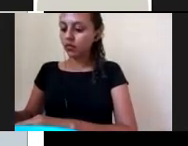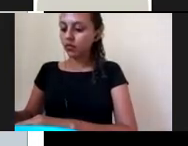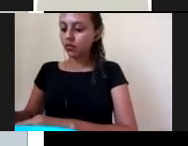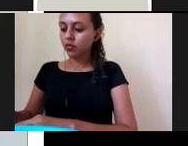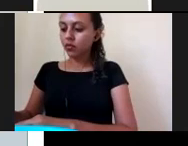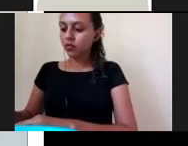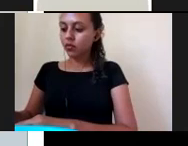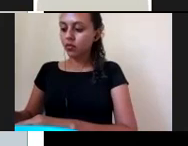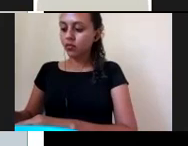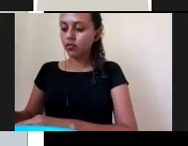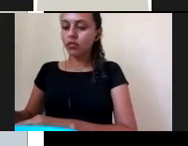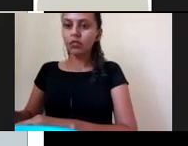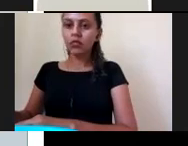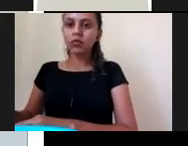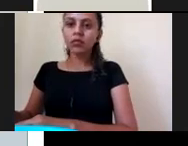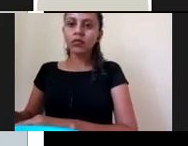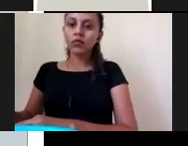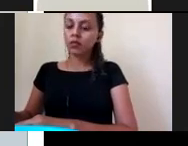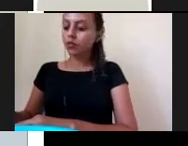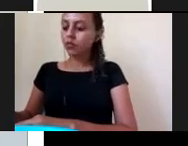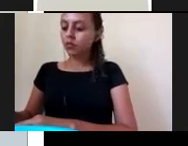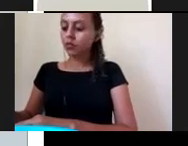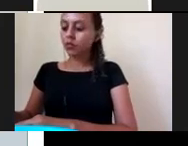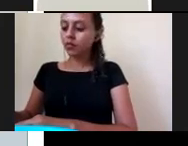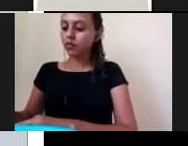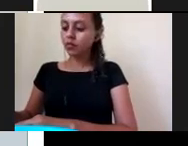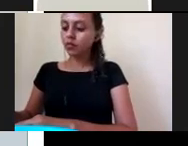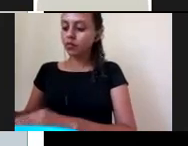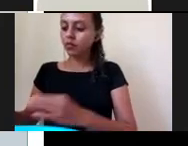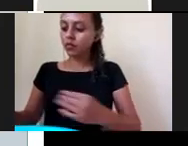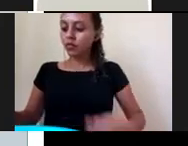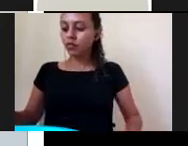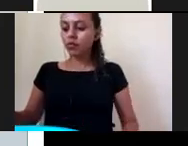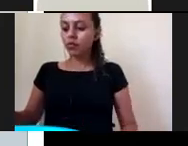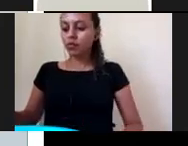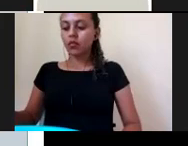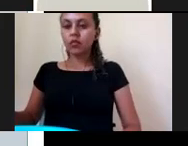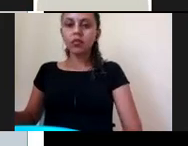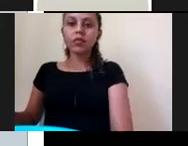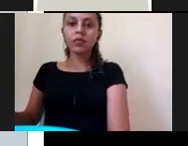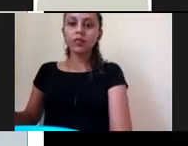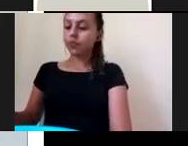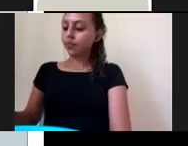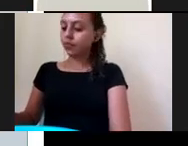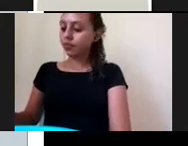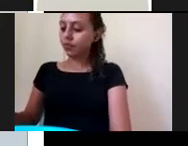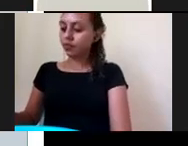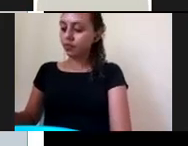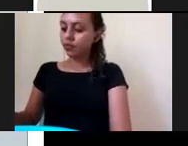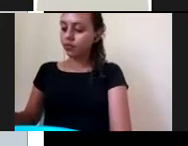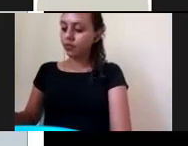vocês anotarem o que eu sempre digo que é importante, né? Sempre eu digo assim, olha, isso é